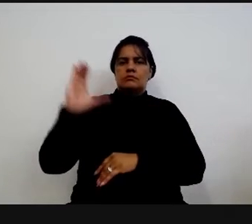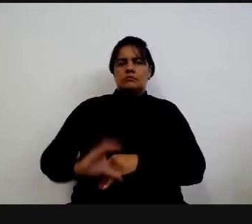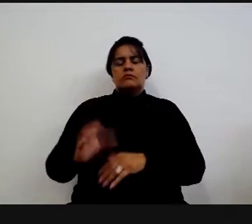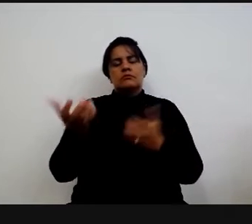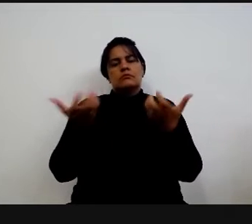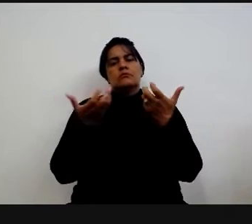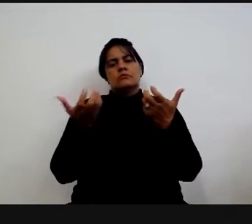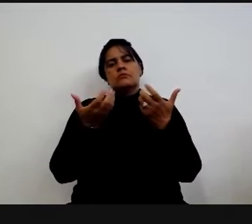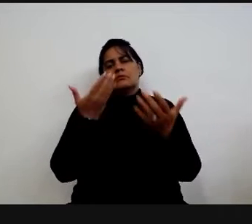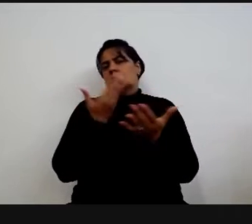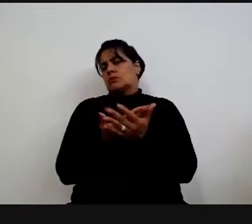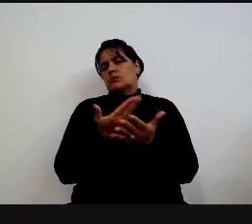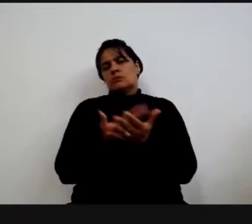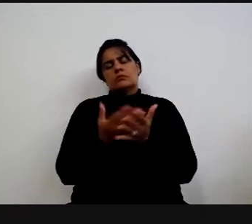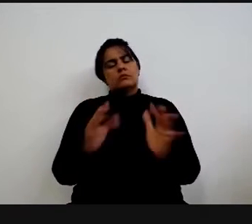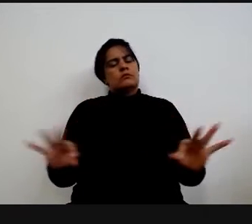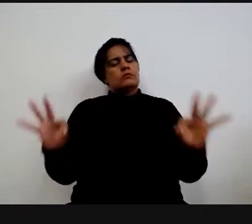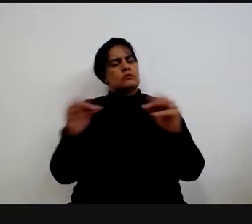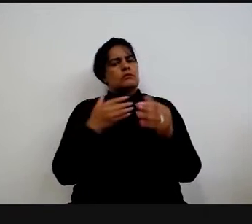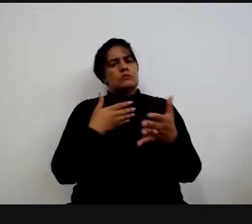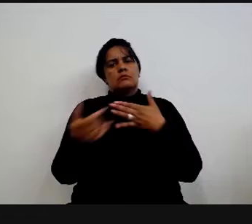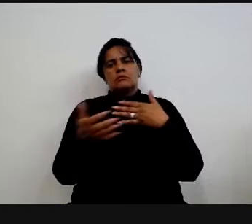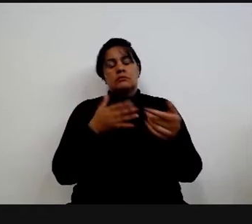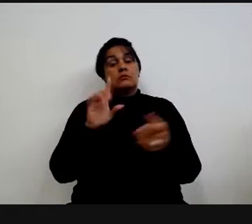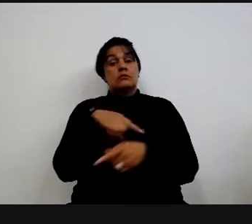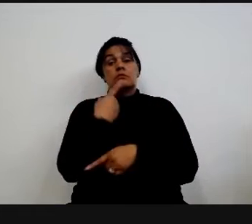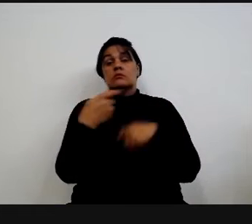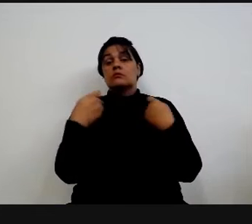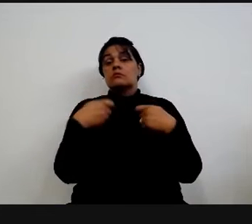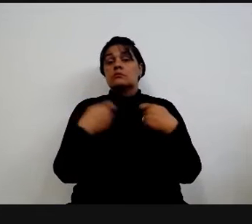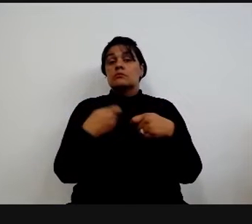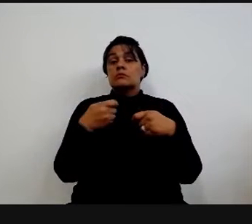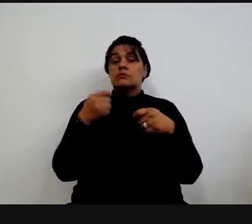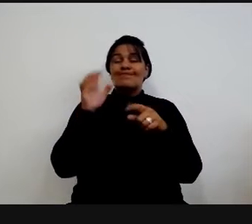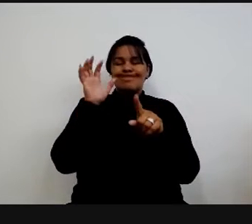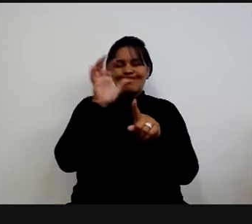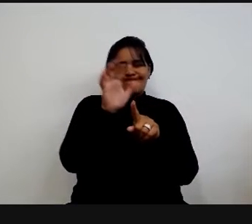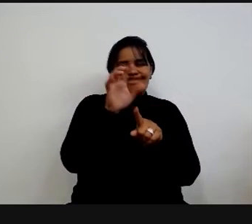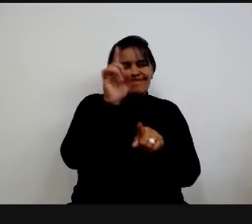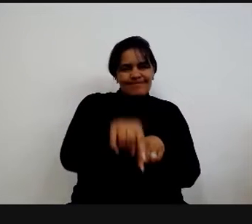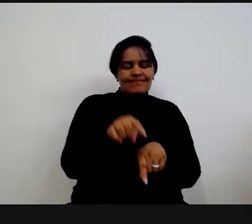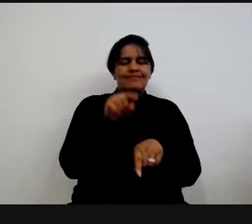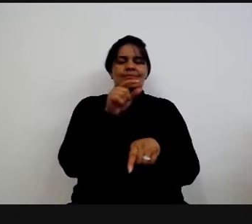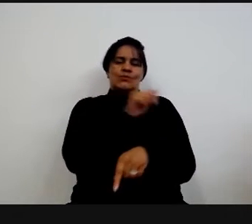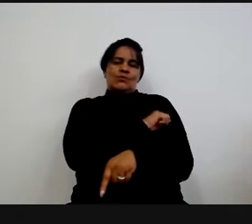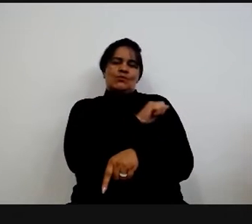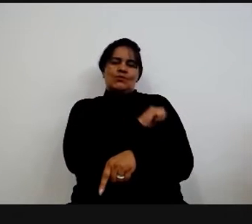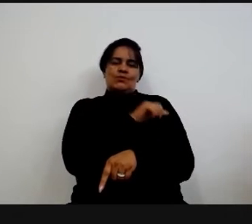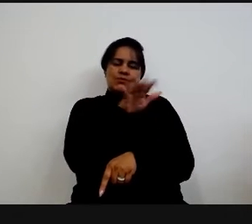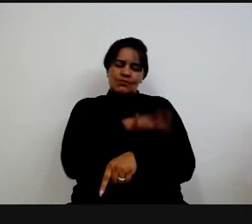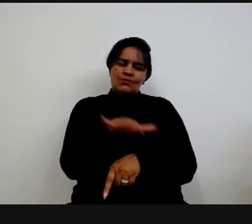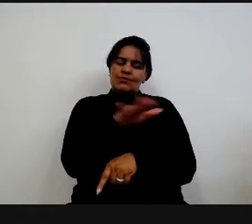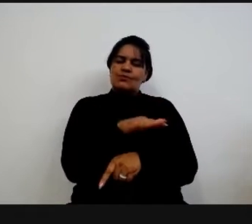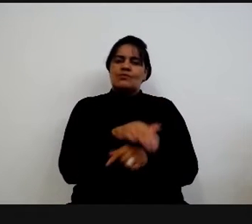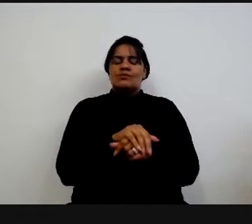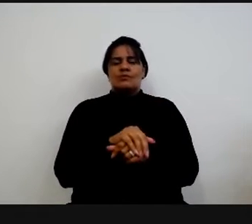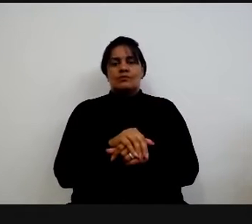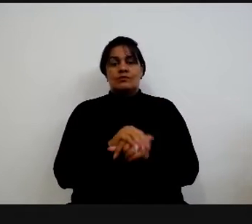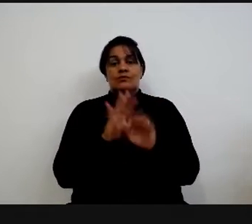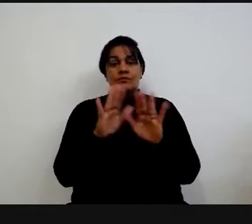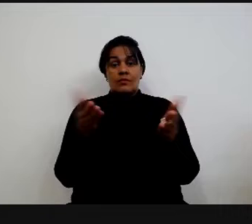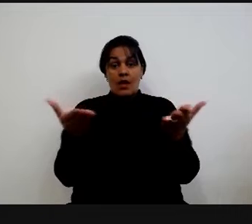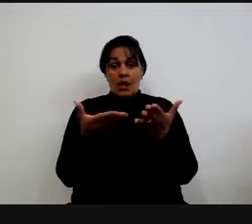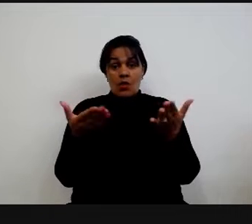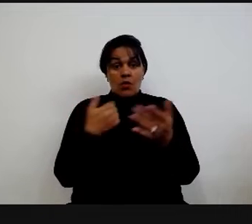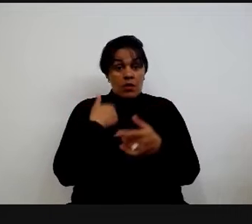para os estudantes. Porque nós temos que investir nesse Brasil nos estudantes. Nós temos que chegar, como eu estou vendo